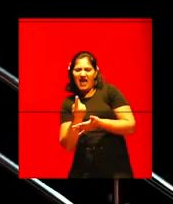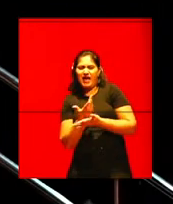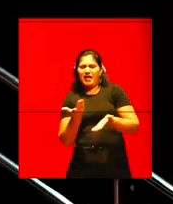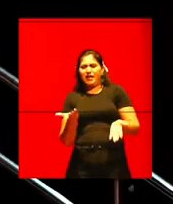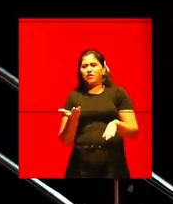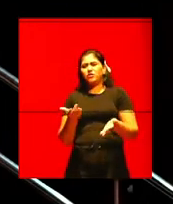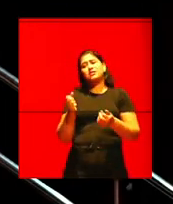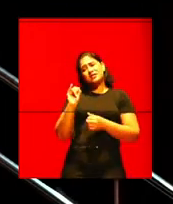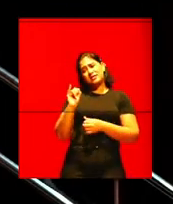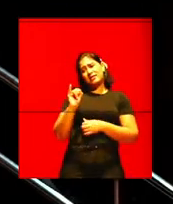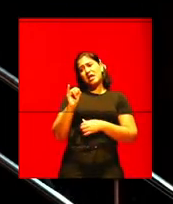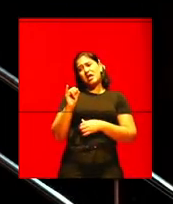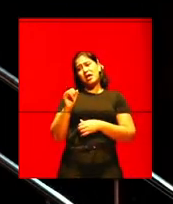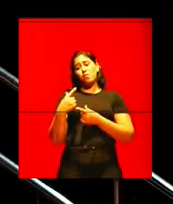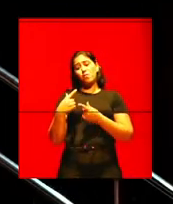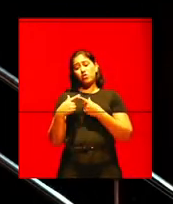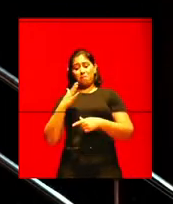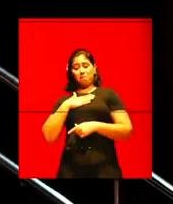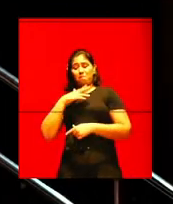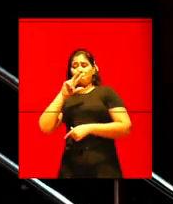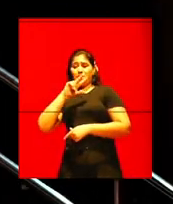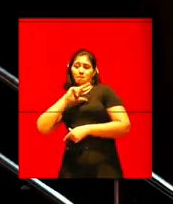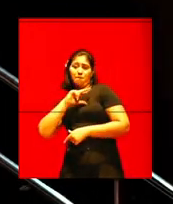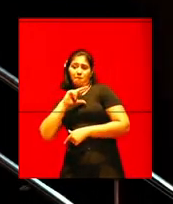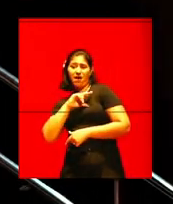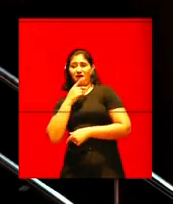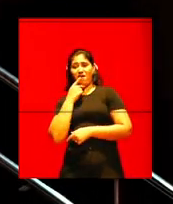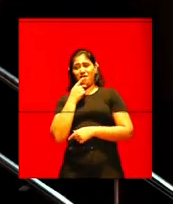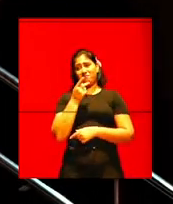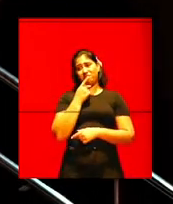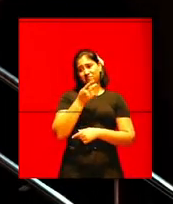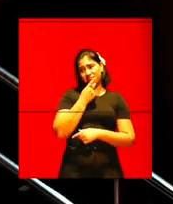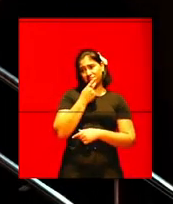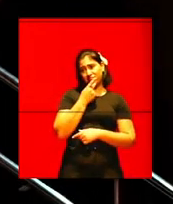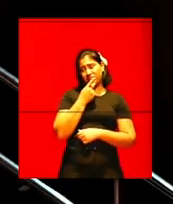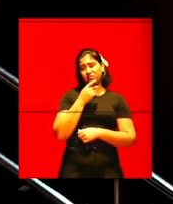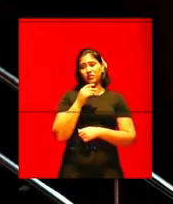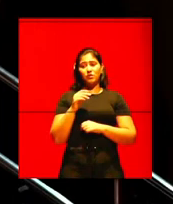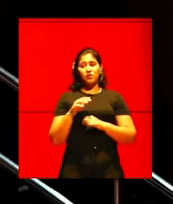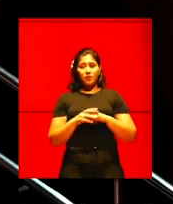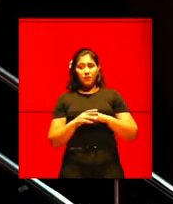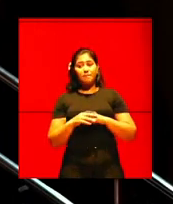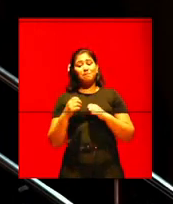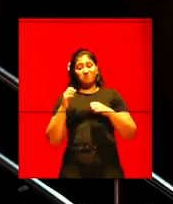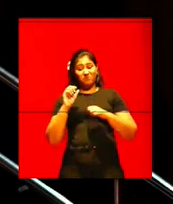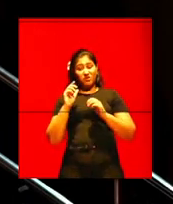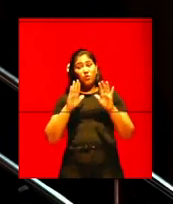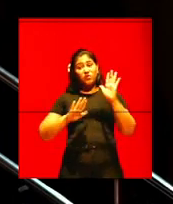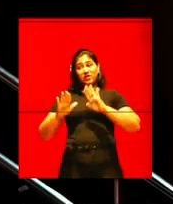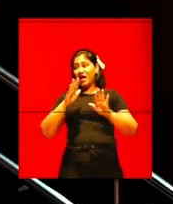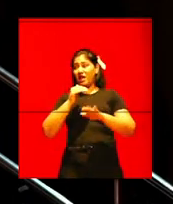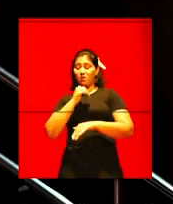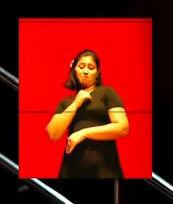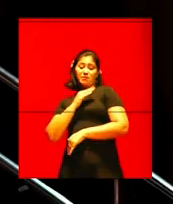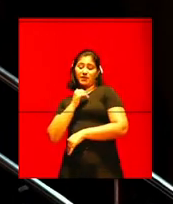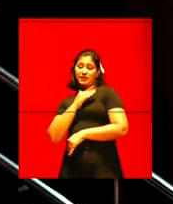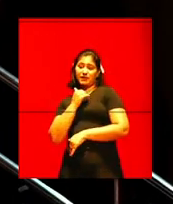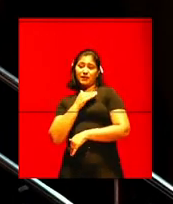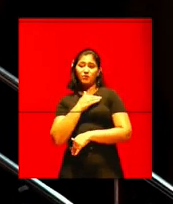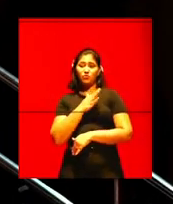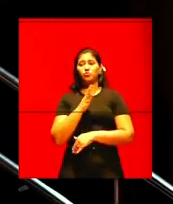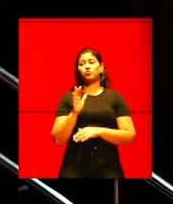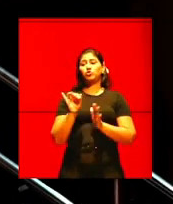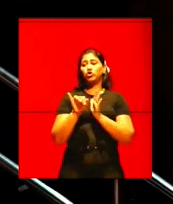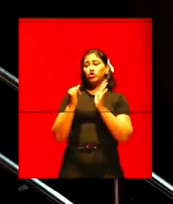isso, você vai estar praticando o chamado preconceito linguístico, tá, gente? Então,